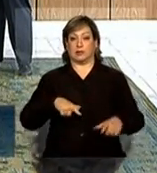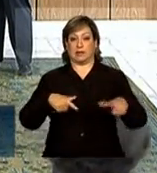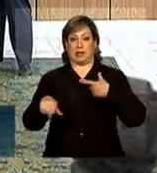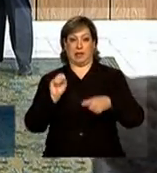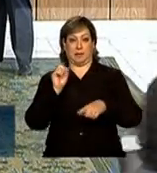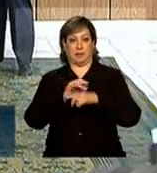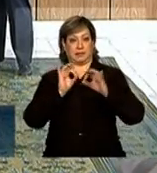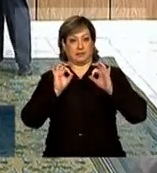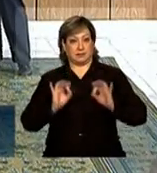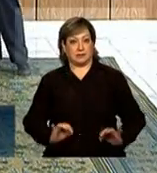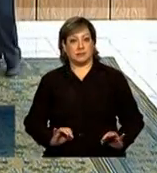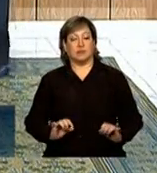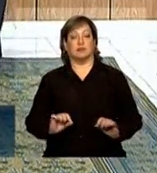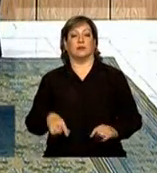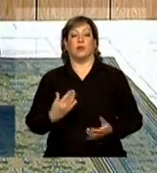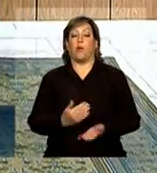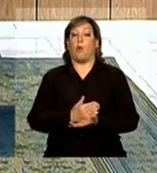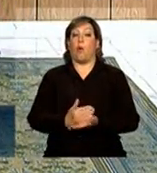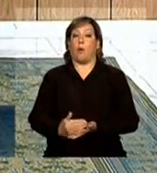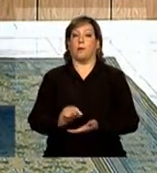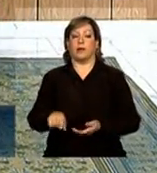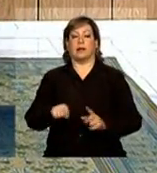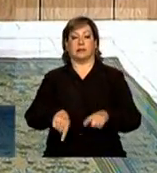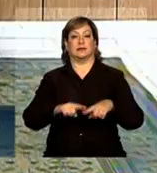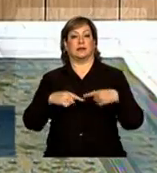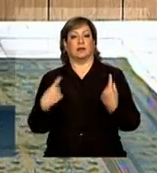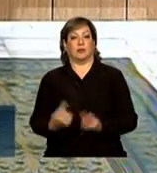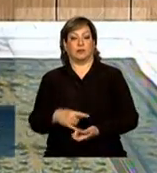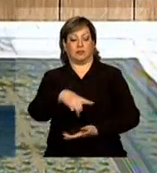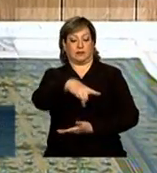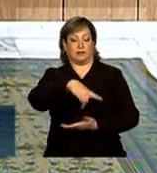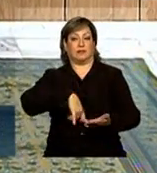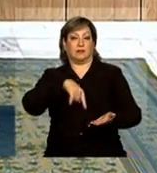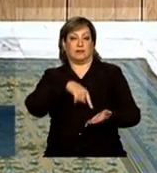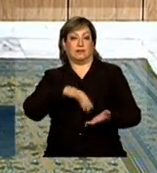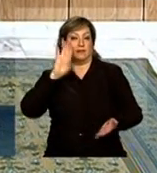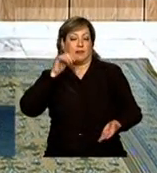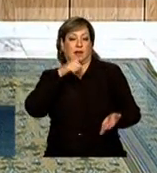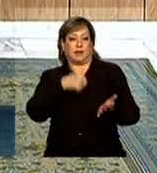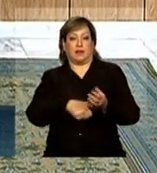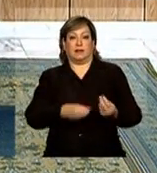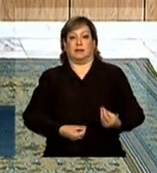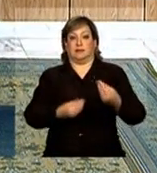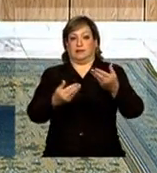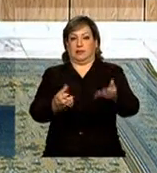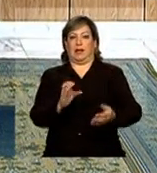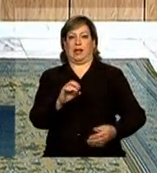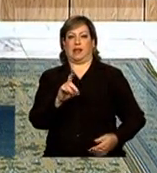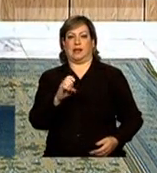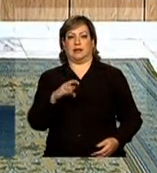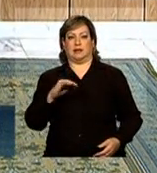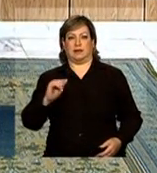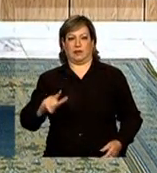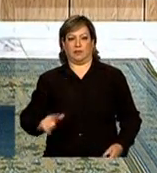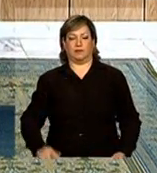Estado acreditado a partir, então, dessa cerimônia de entrega de suas cartas credenciais.